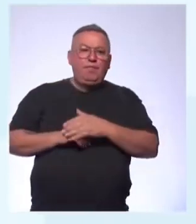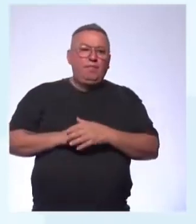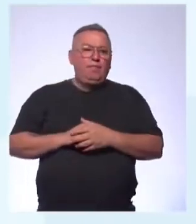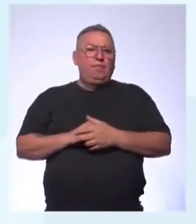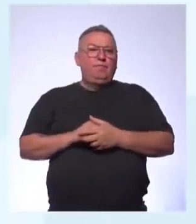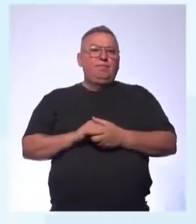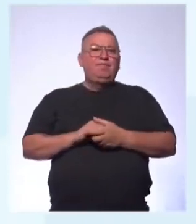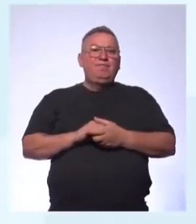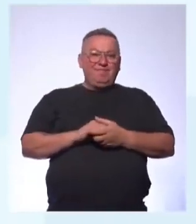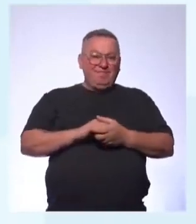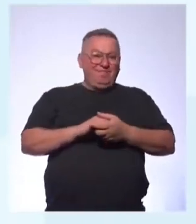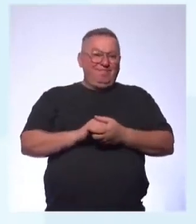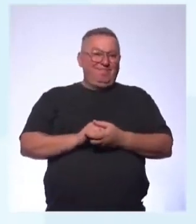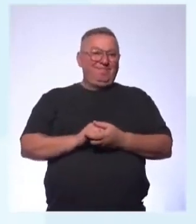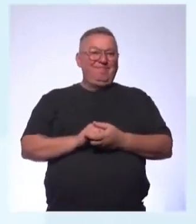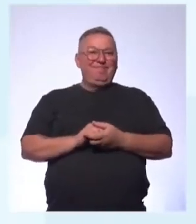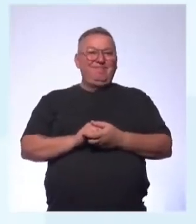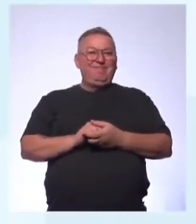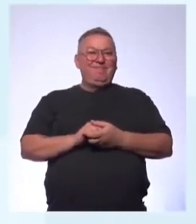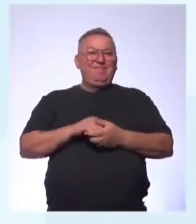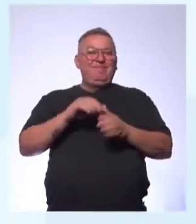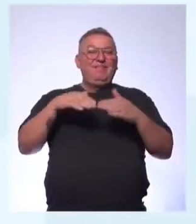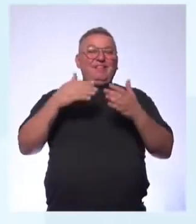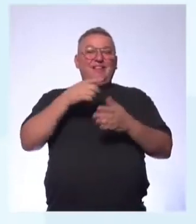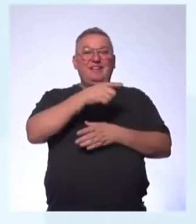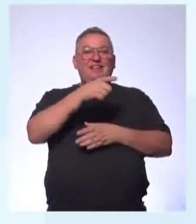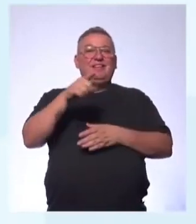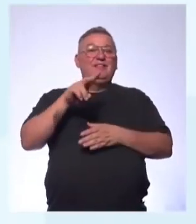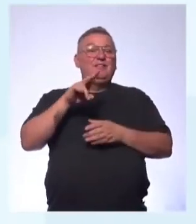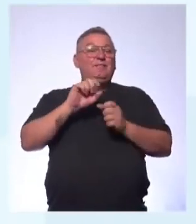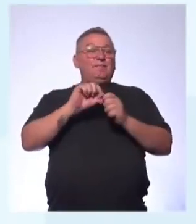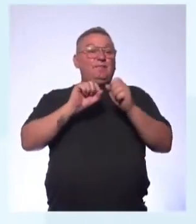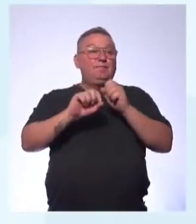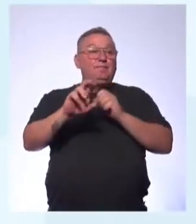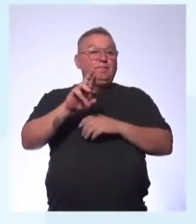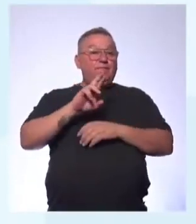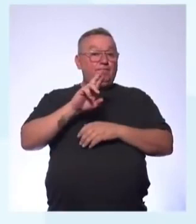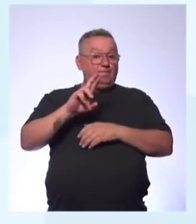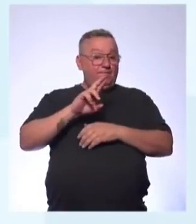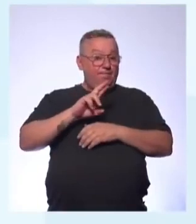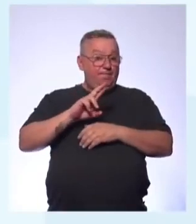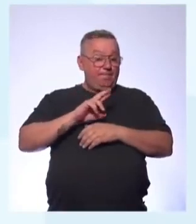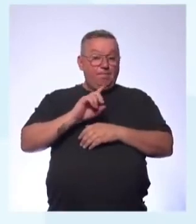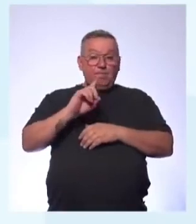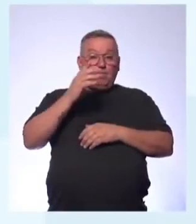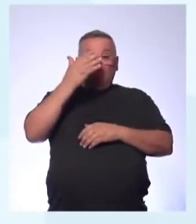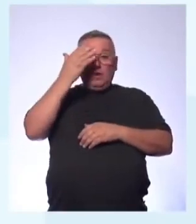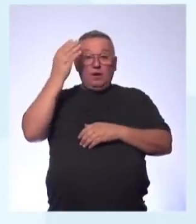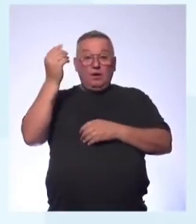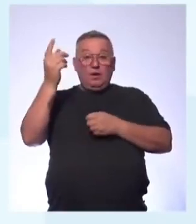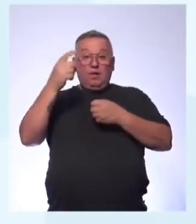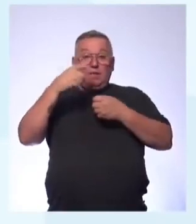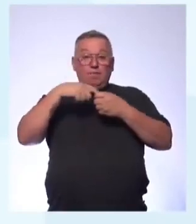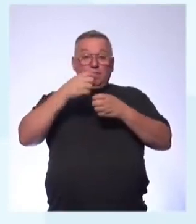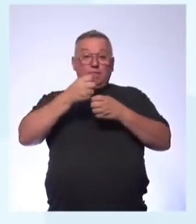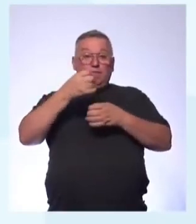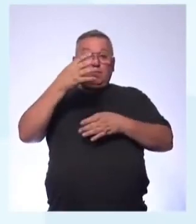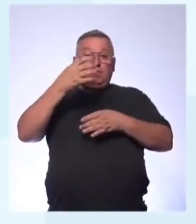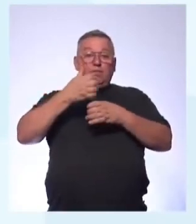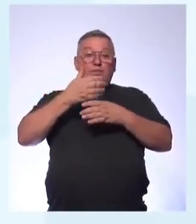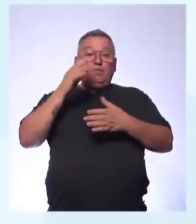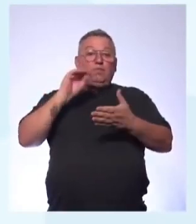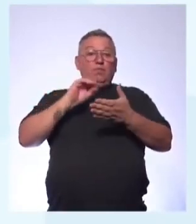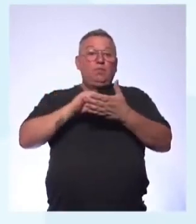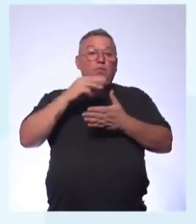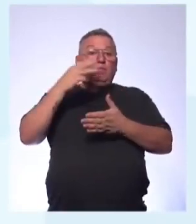dando um print. Enquanto você vai dando as respostas bonitinho, não esqueçam que na volta da interação, coloque